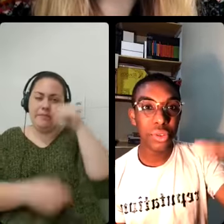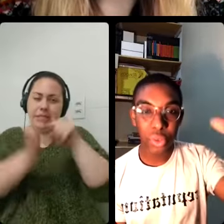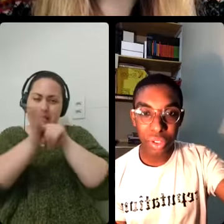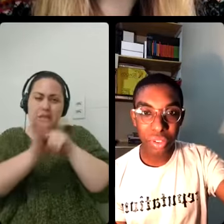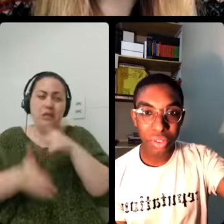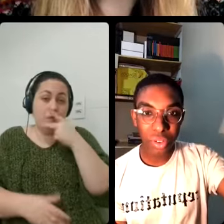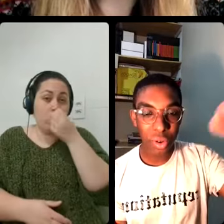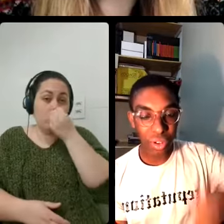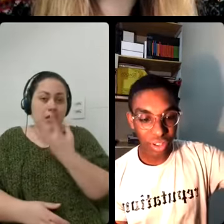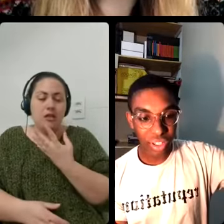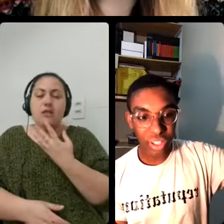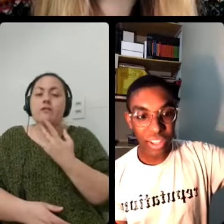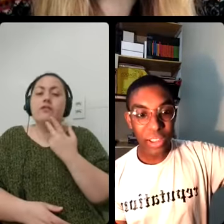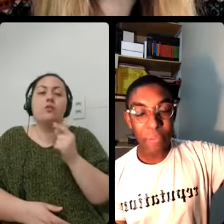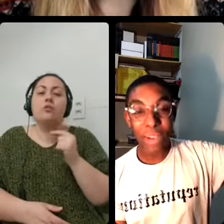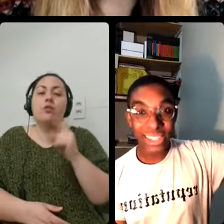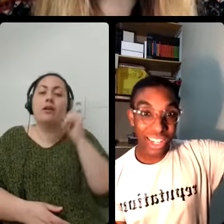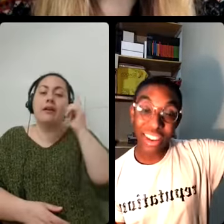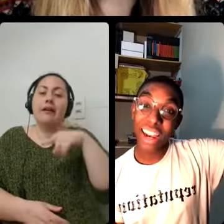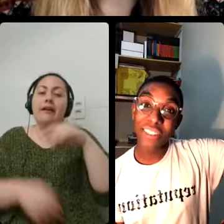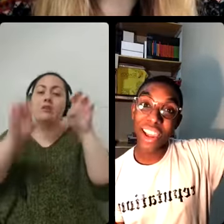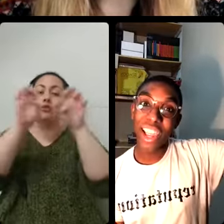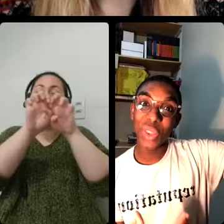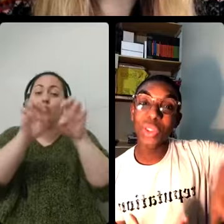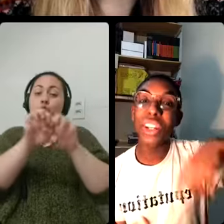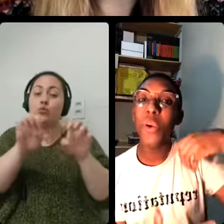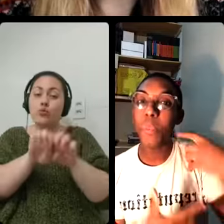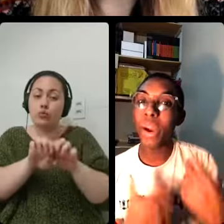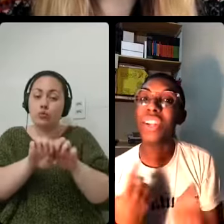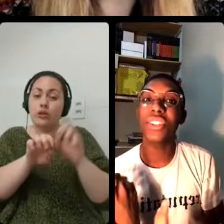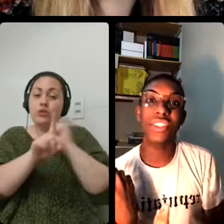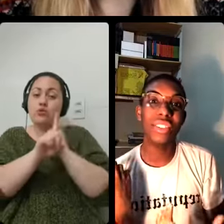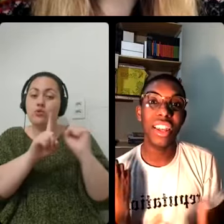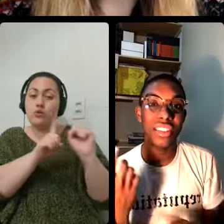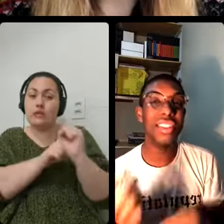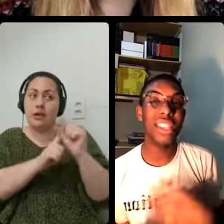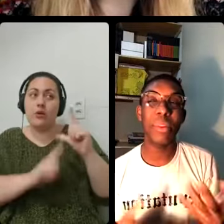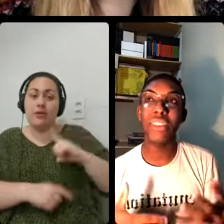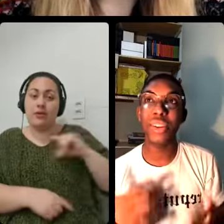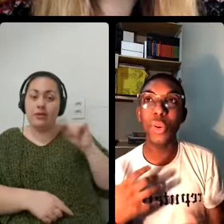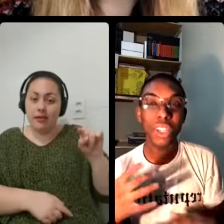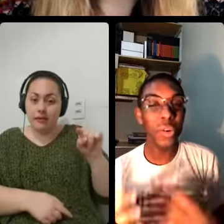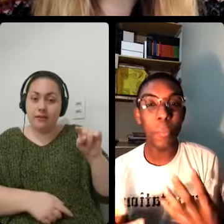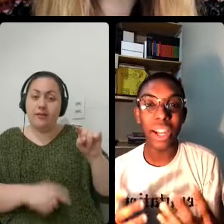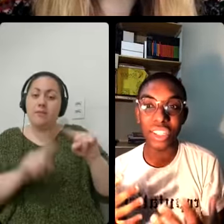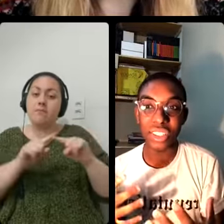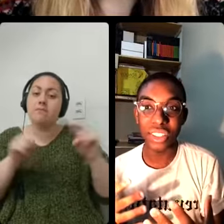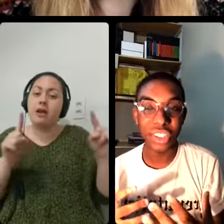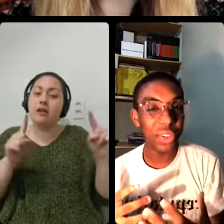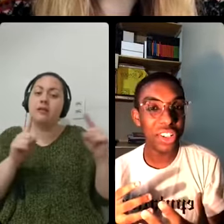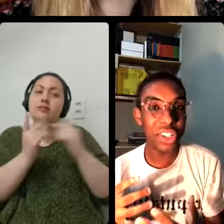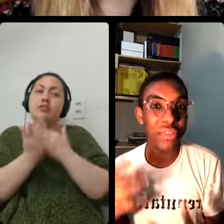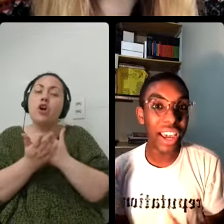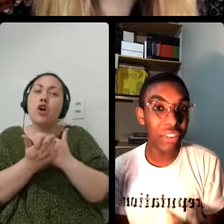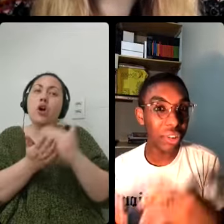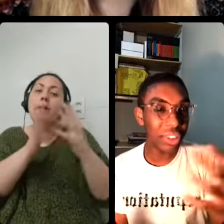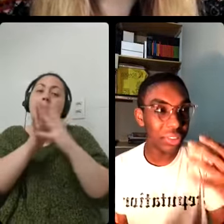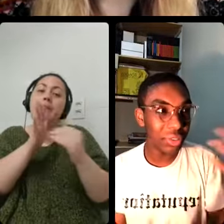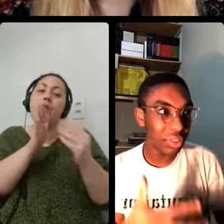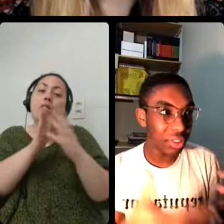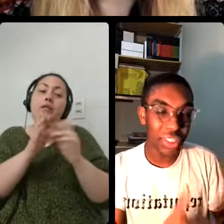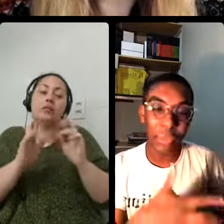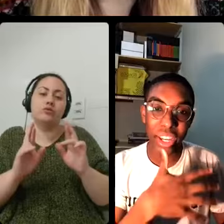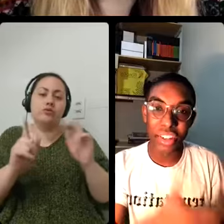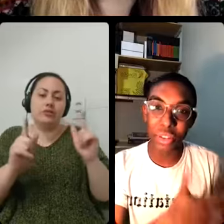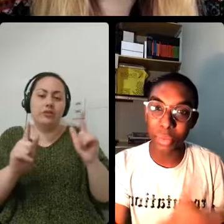a estrutura nos coloca, mas ela vai ganhando outra roupagem. Ele dizia essa palavra, outra roupagem. Então a gente vai